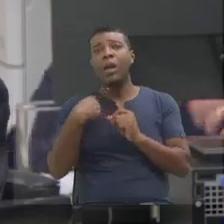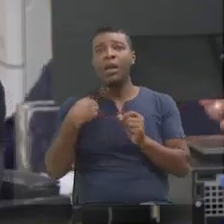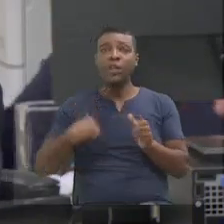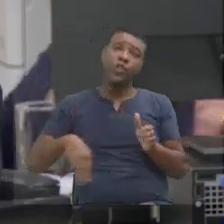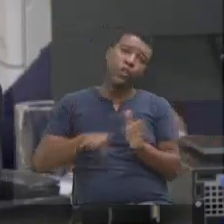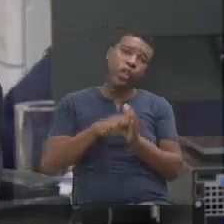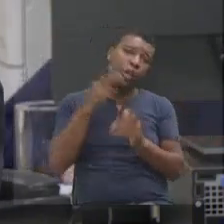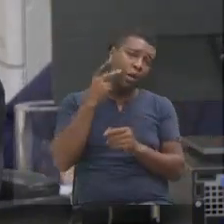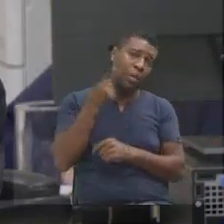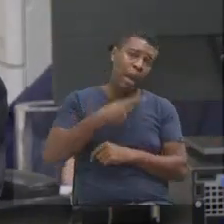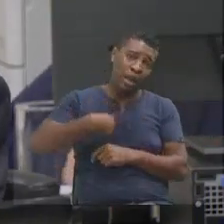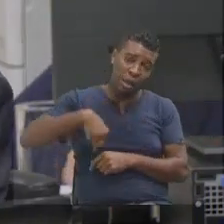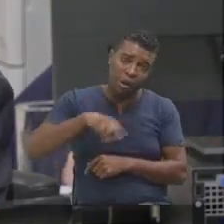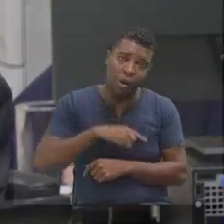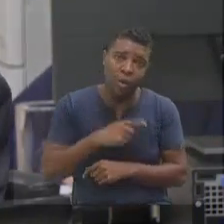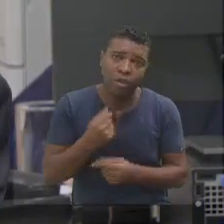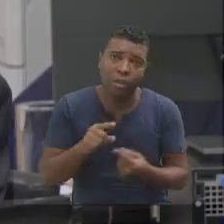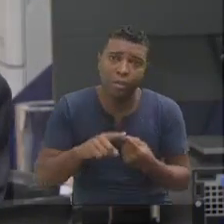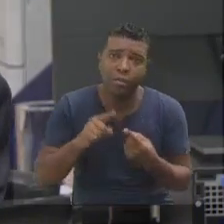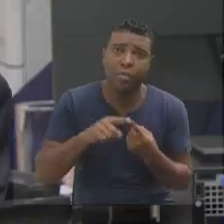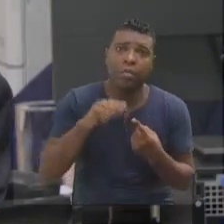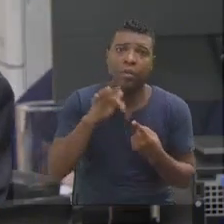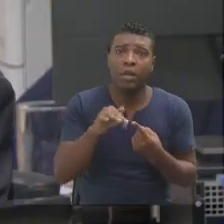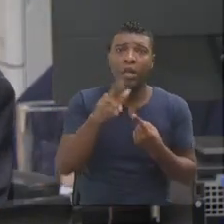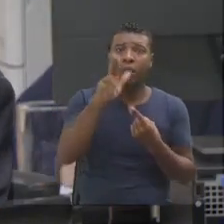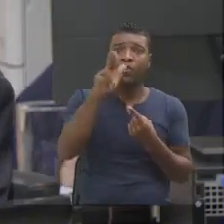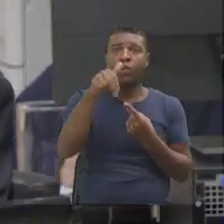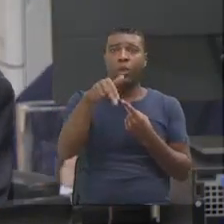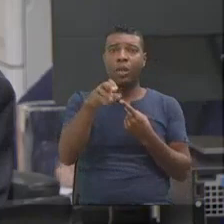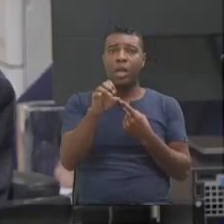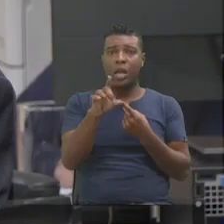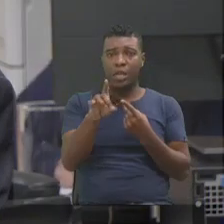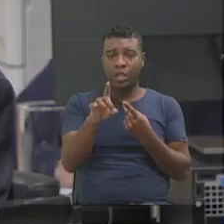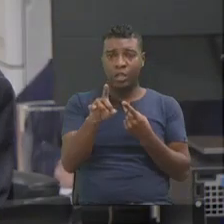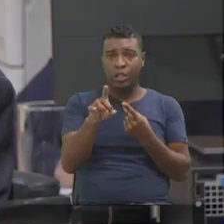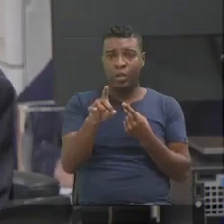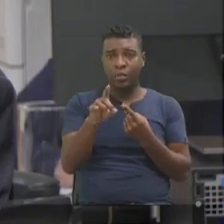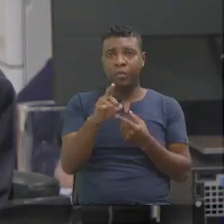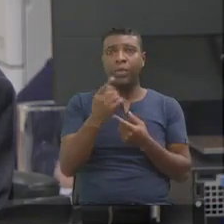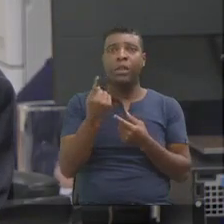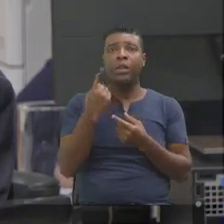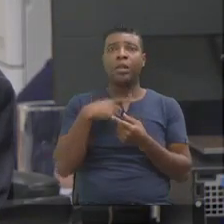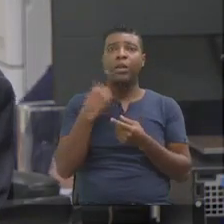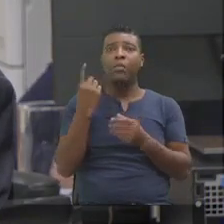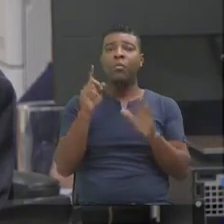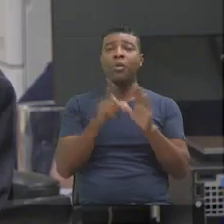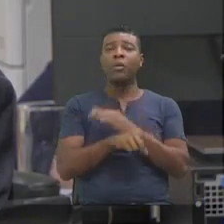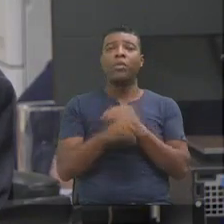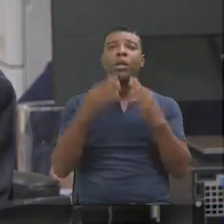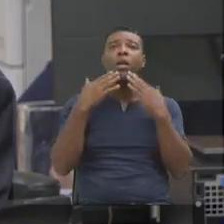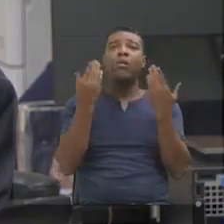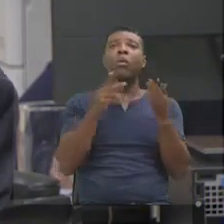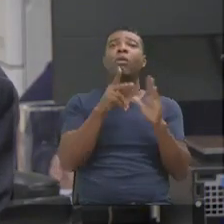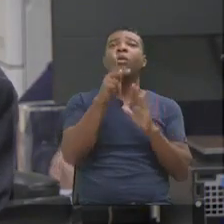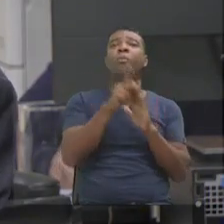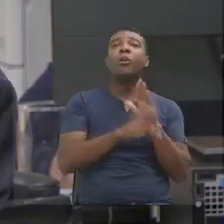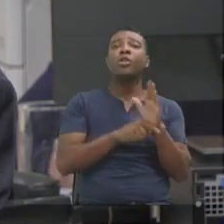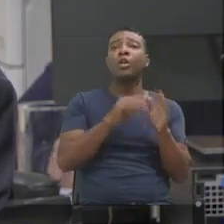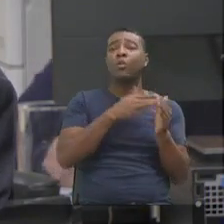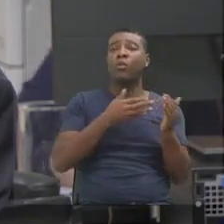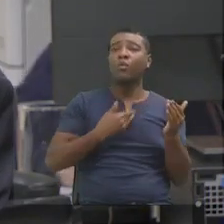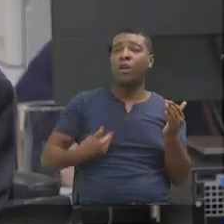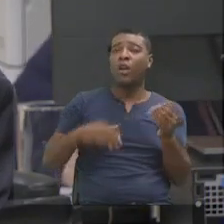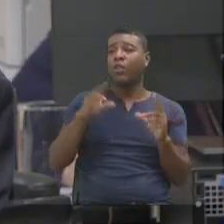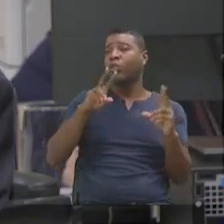até a nós né um é sobre a funet né Tem uma pergunta bem objetiva Qual o projeto do governo em relação a